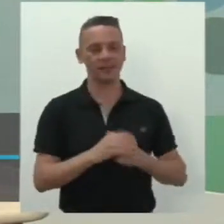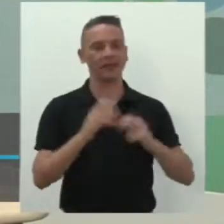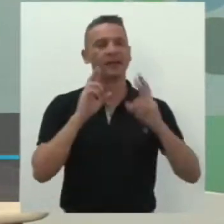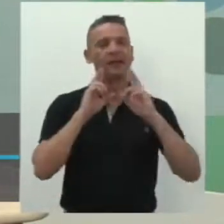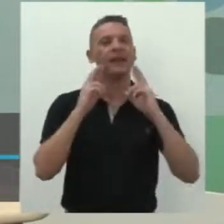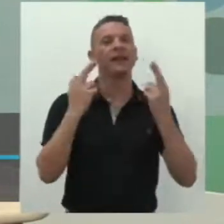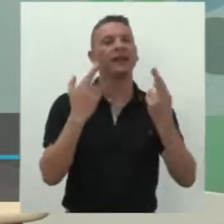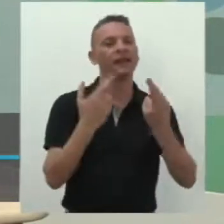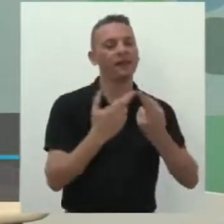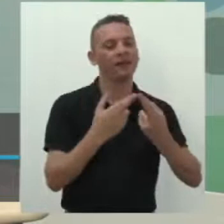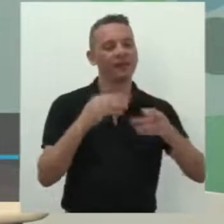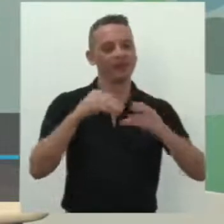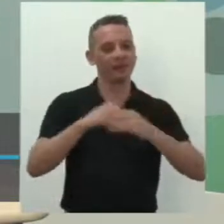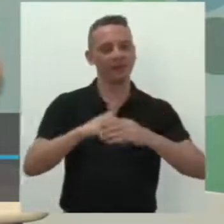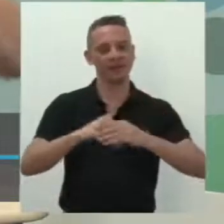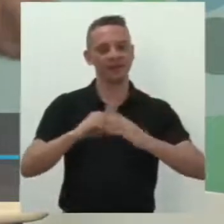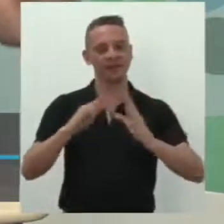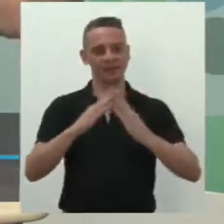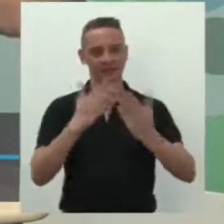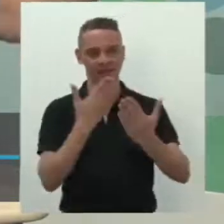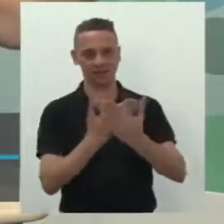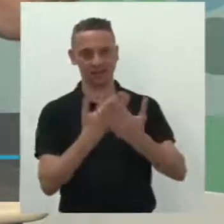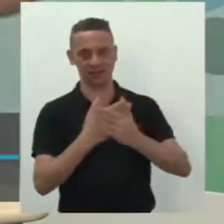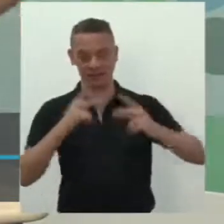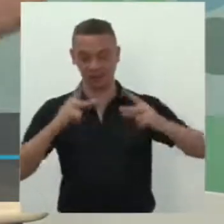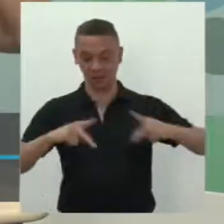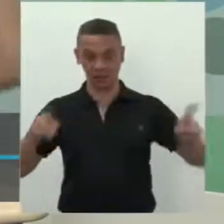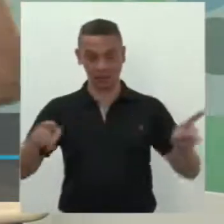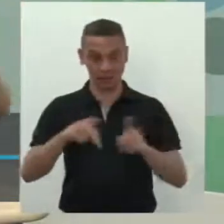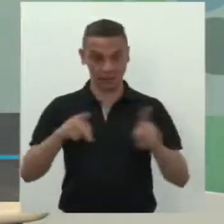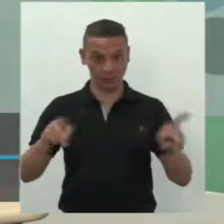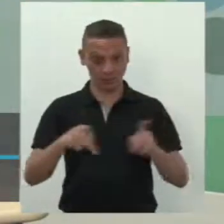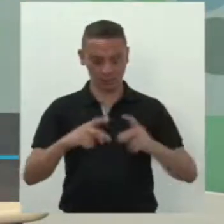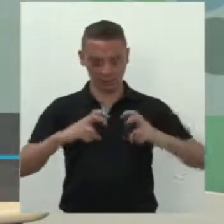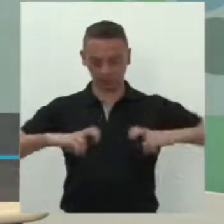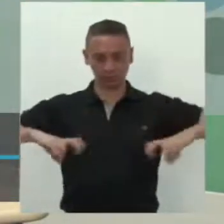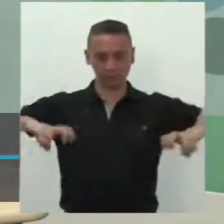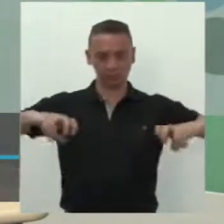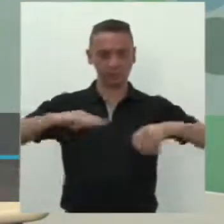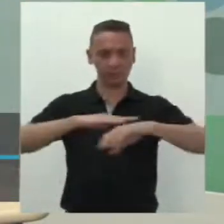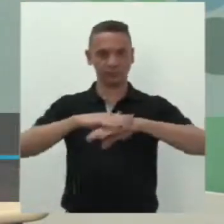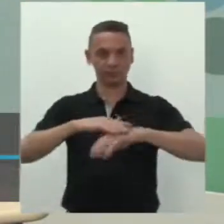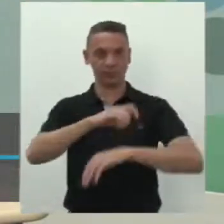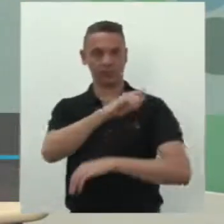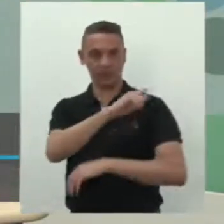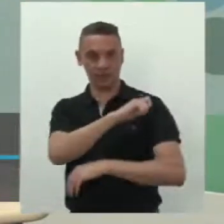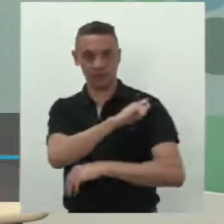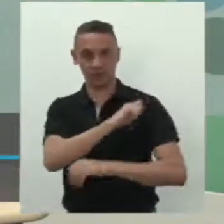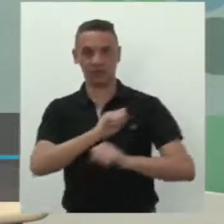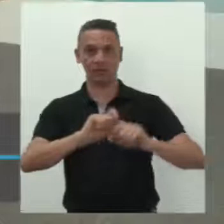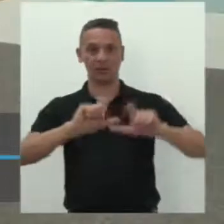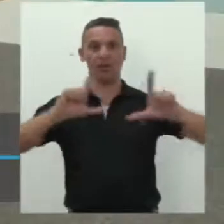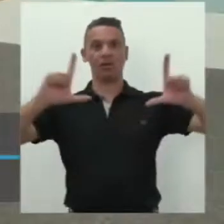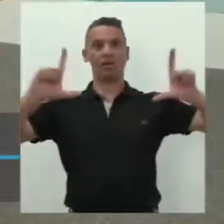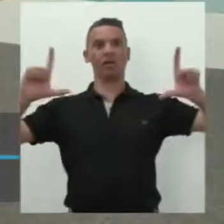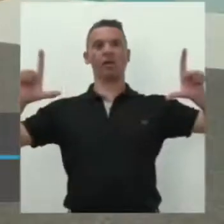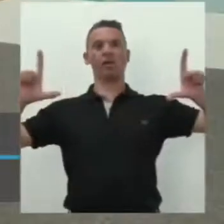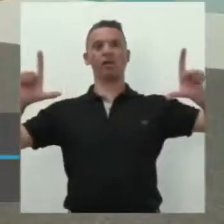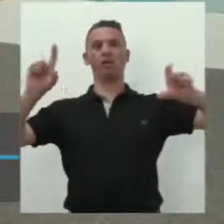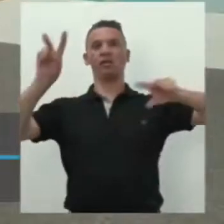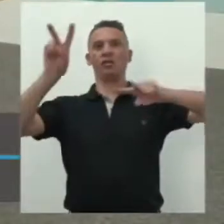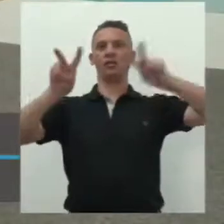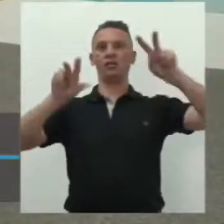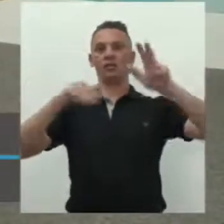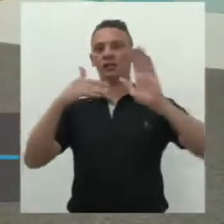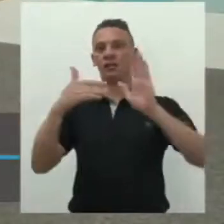escola, né? Então, ao invés da gente usar aqueles mapões com aquelas filipetas que a gente quase surta toda vez que a gente tem que usar, né? E